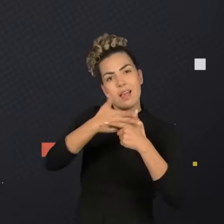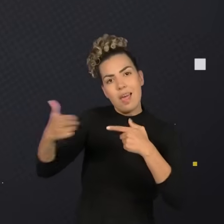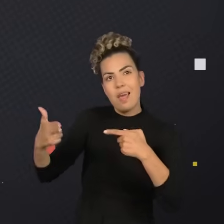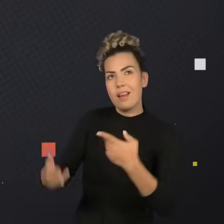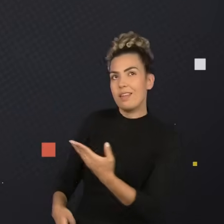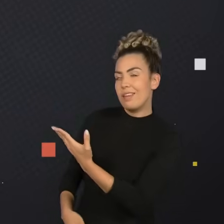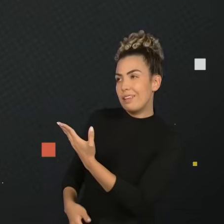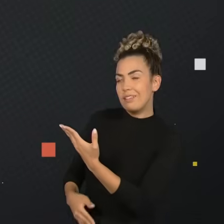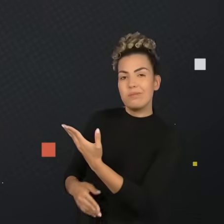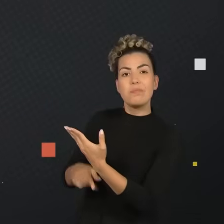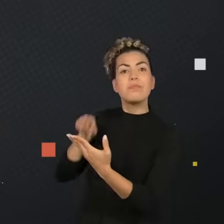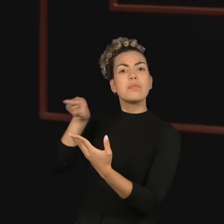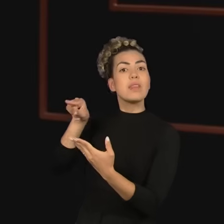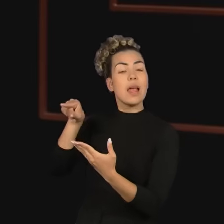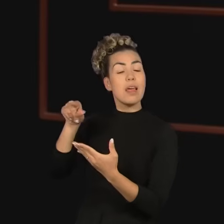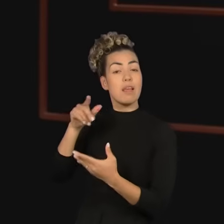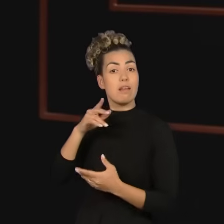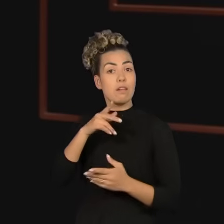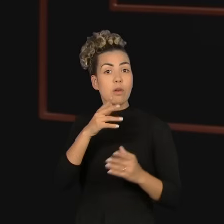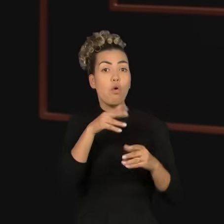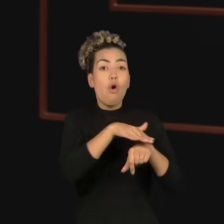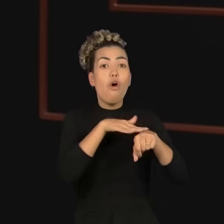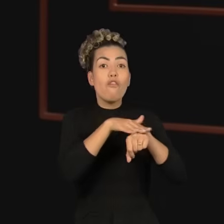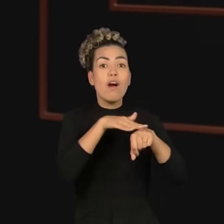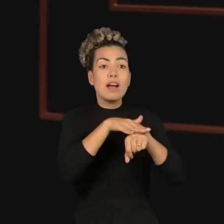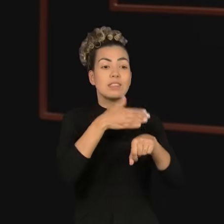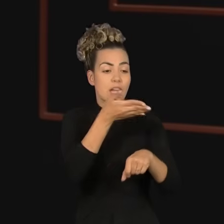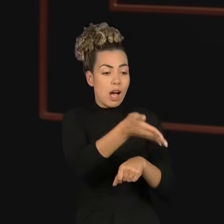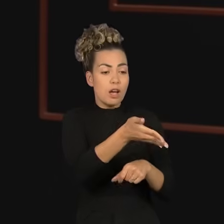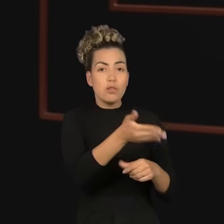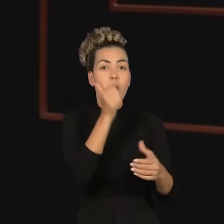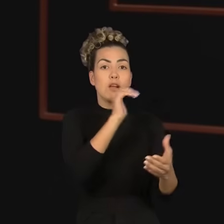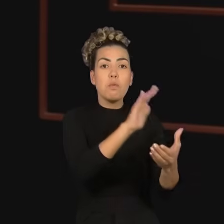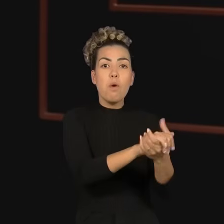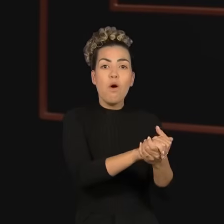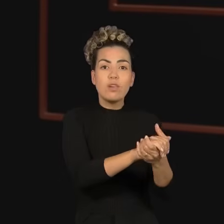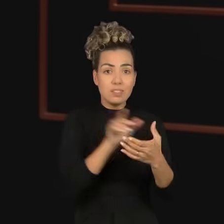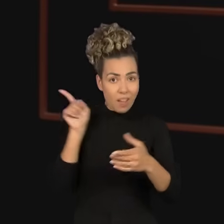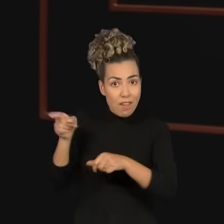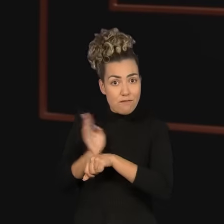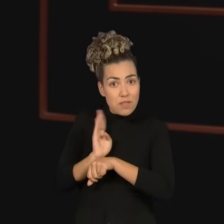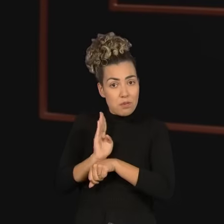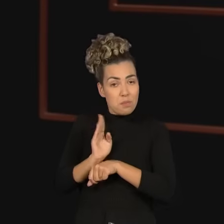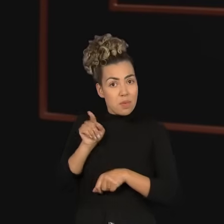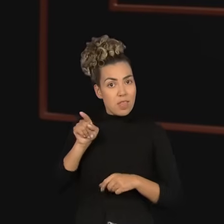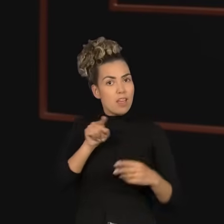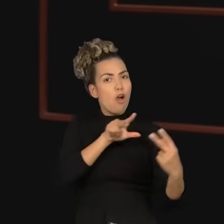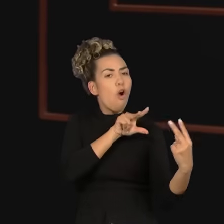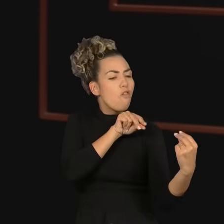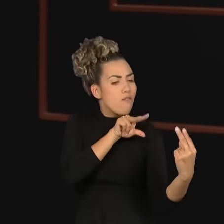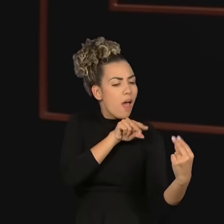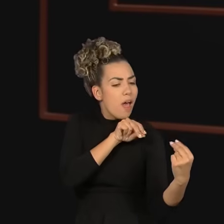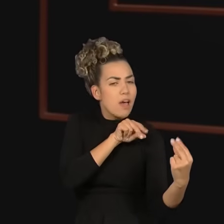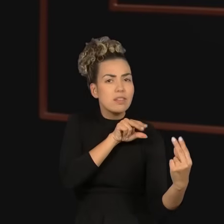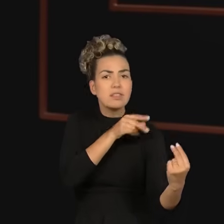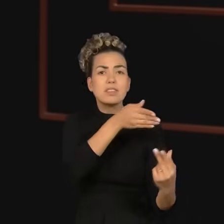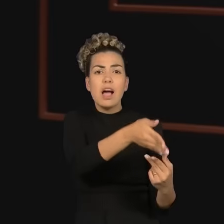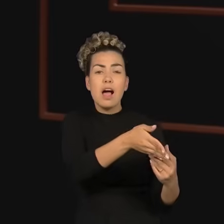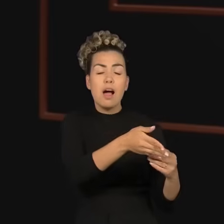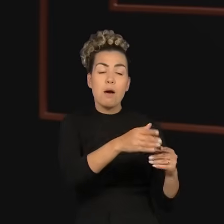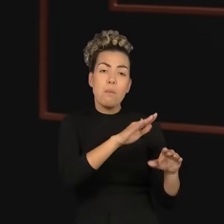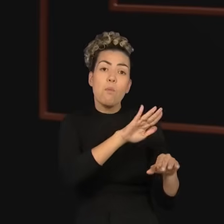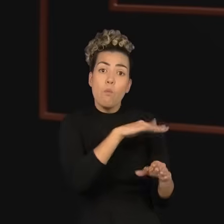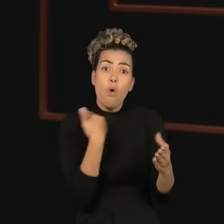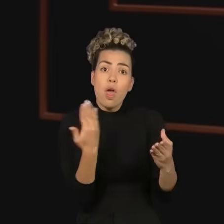para a mulher dele que está morta ali, né? E aí foi muito louco, porque era uma mulher, falava com todo mundo que está em volta,